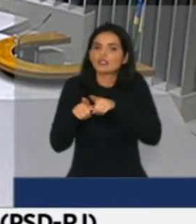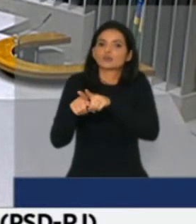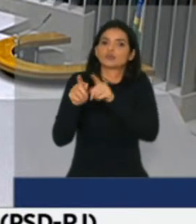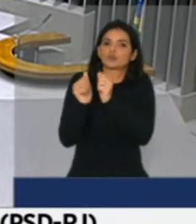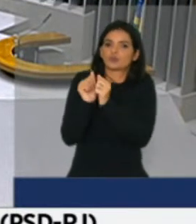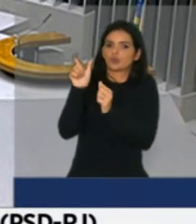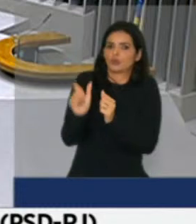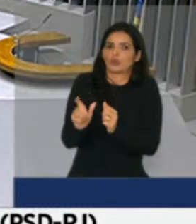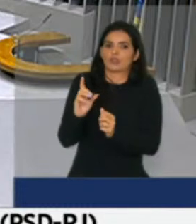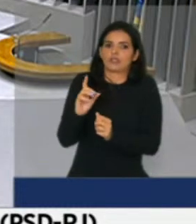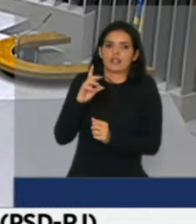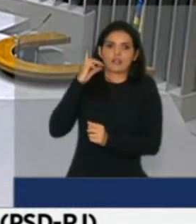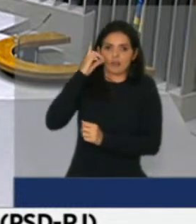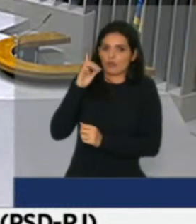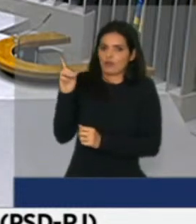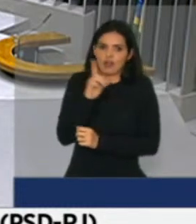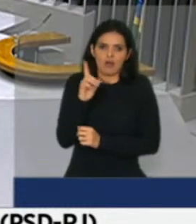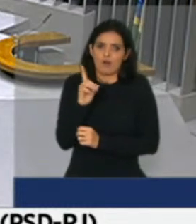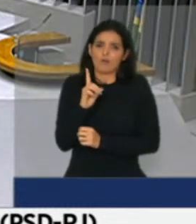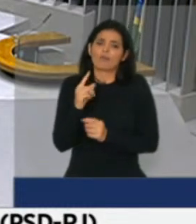Mas houve uma proposta